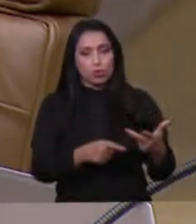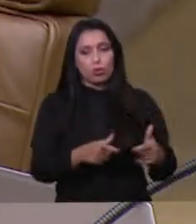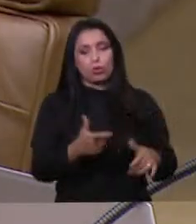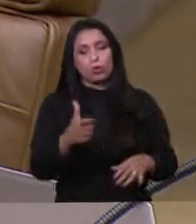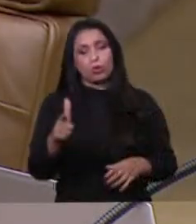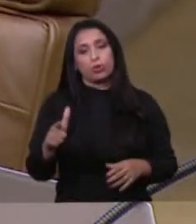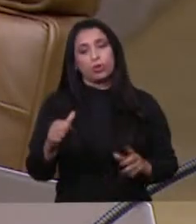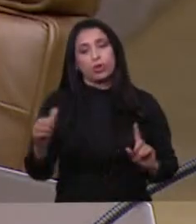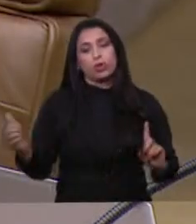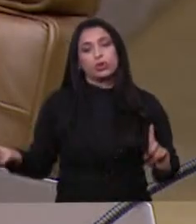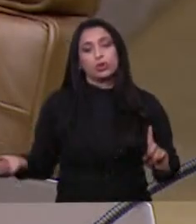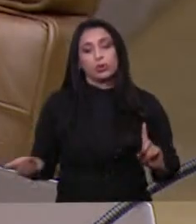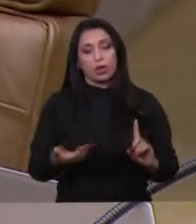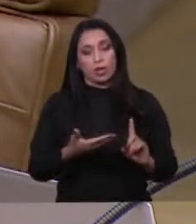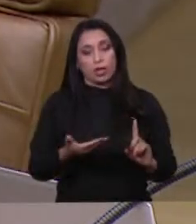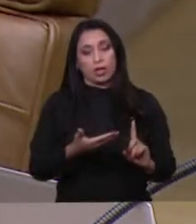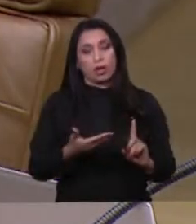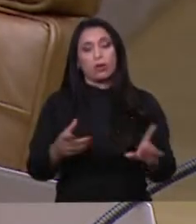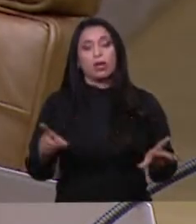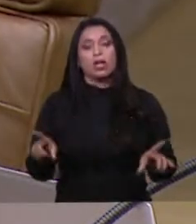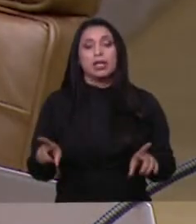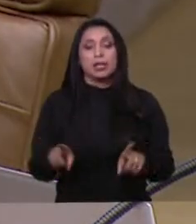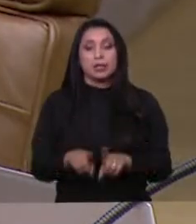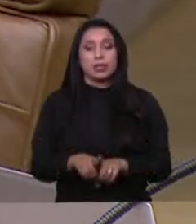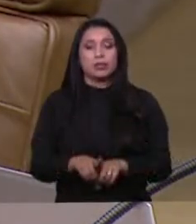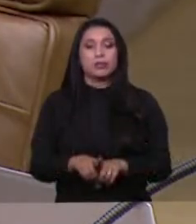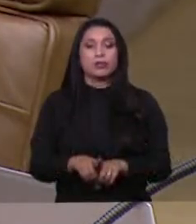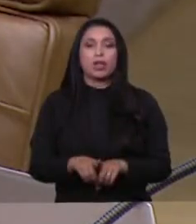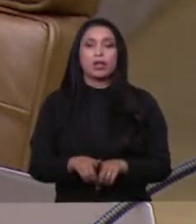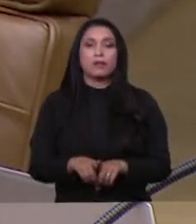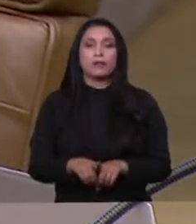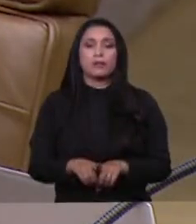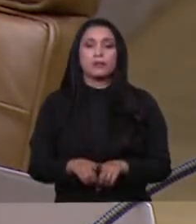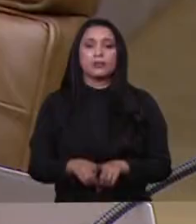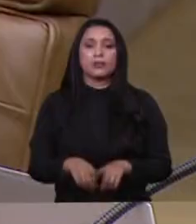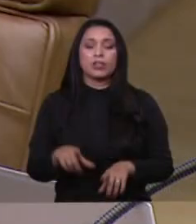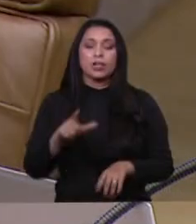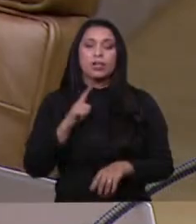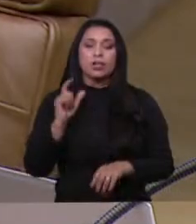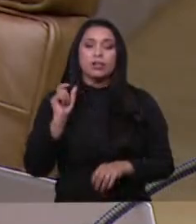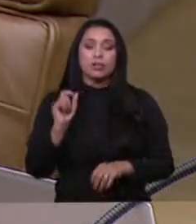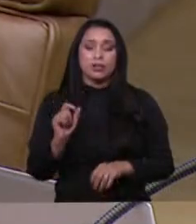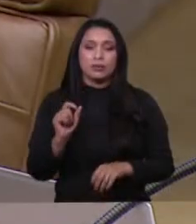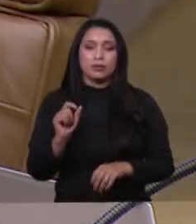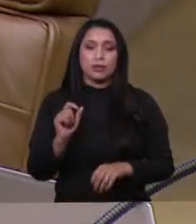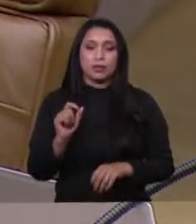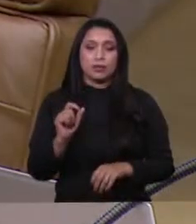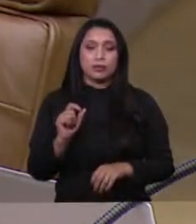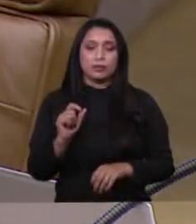do réu, como tenho também que houve, neste caso,